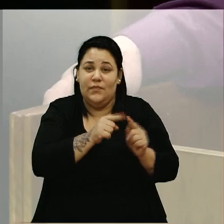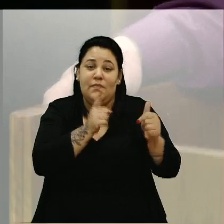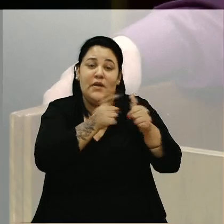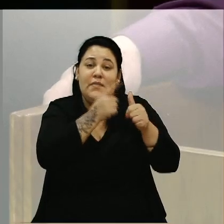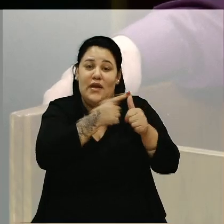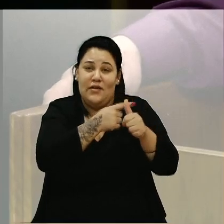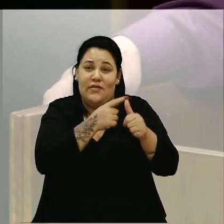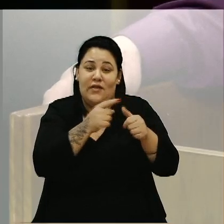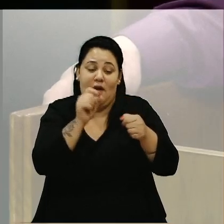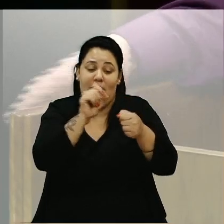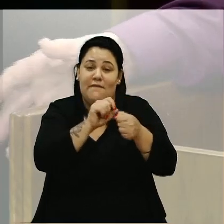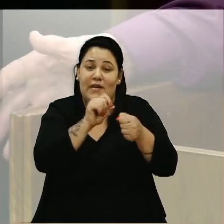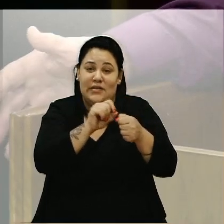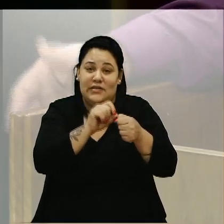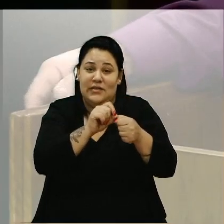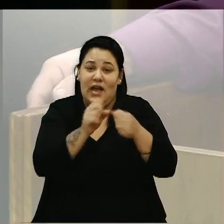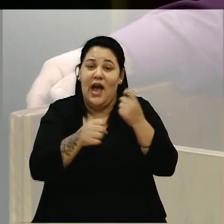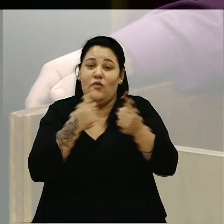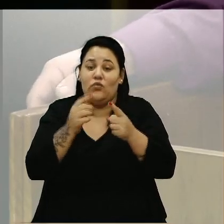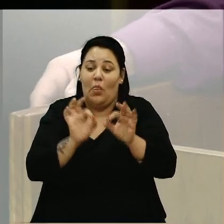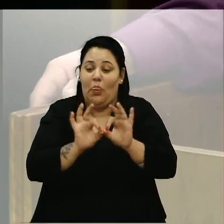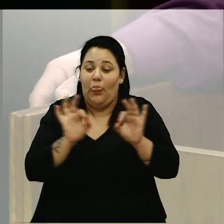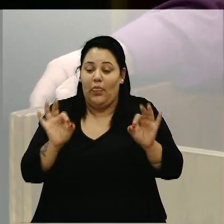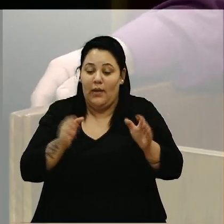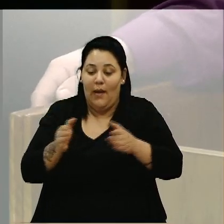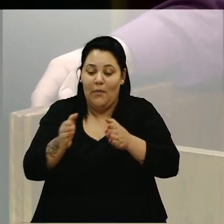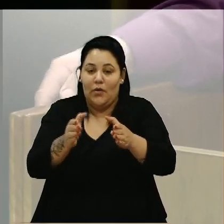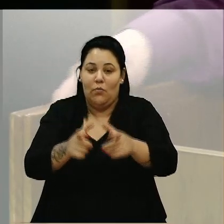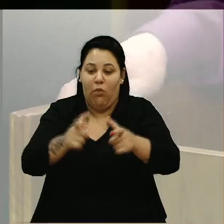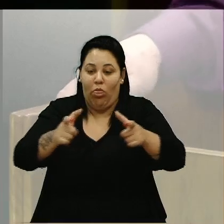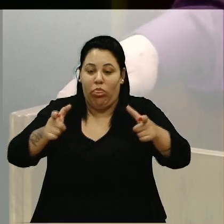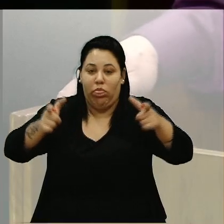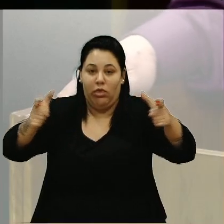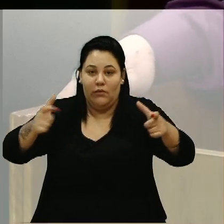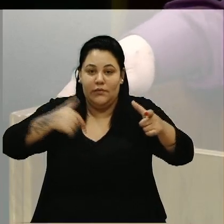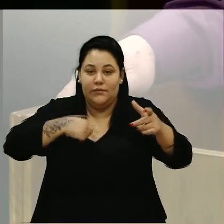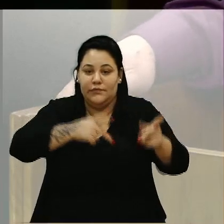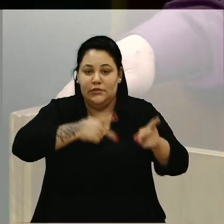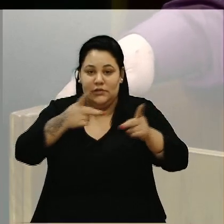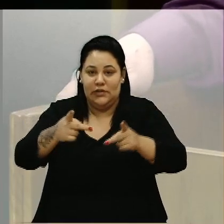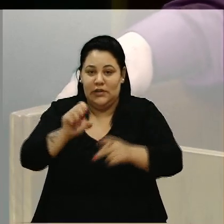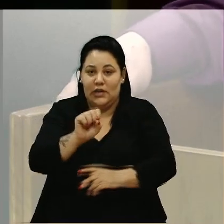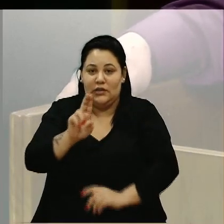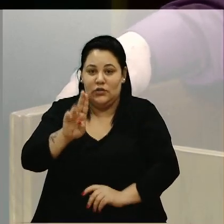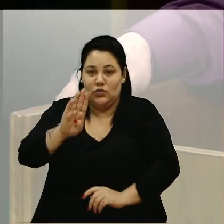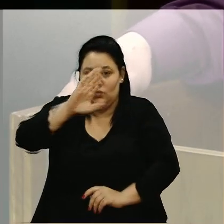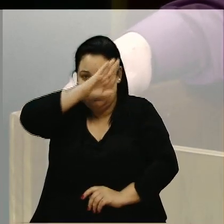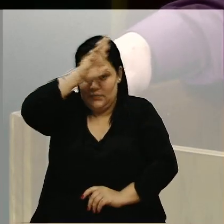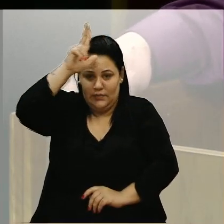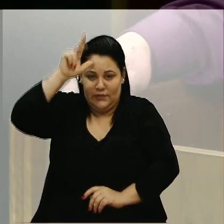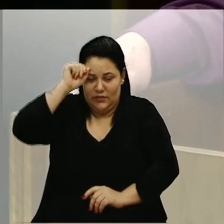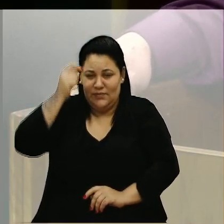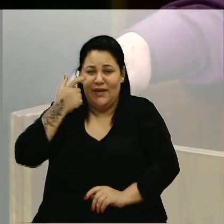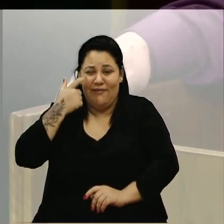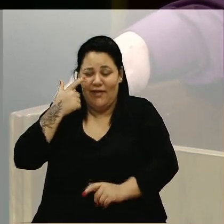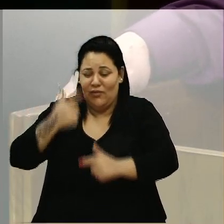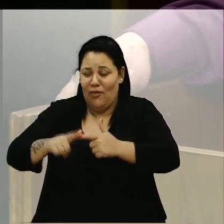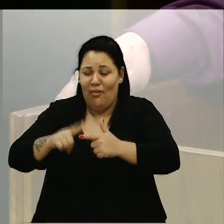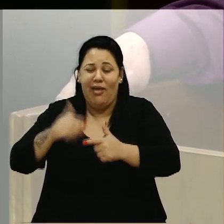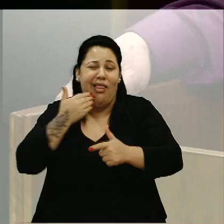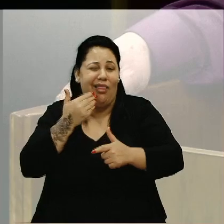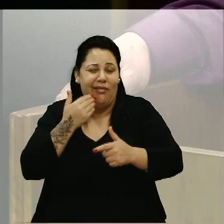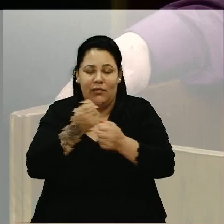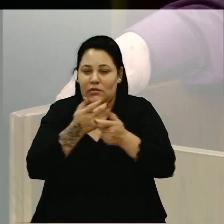alguns alargamentos. No primeiro momento, visitei a subprefeitura para ver as mazelas de cada uma, ver as situações, isso